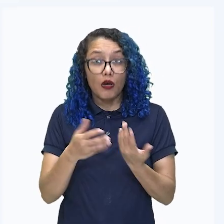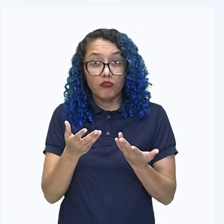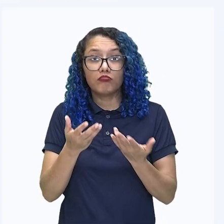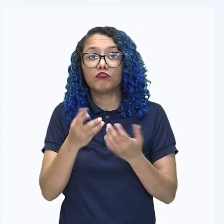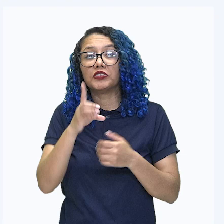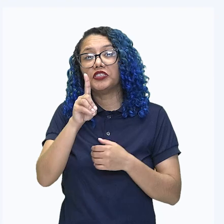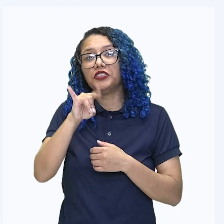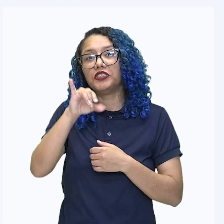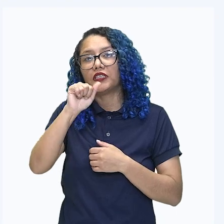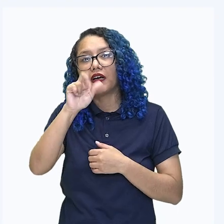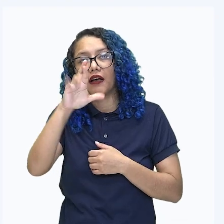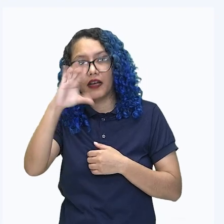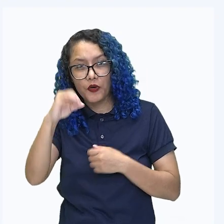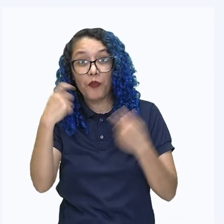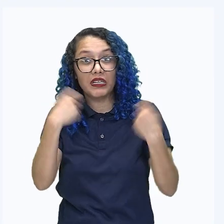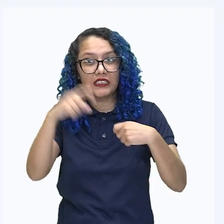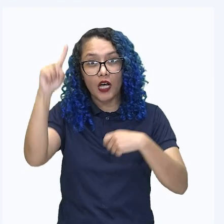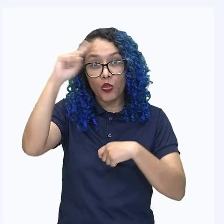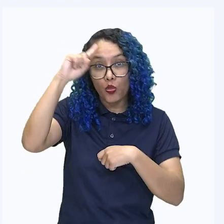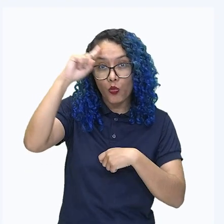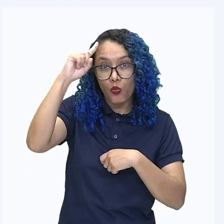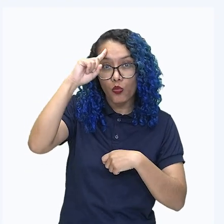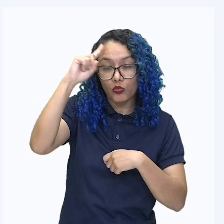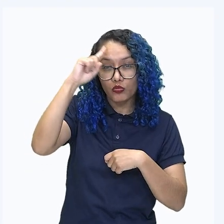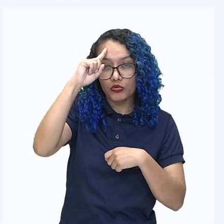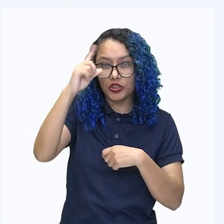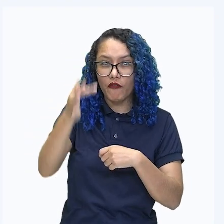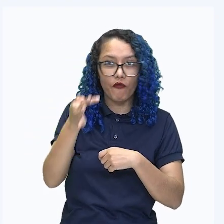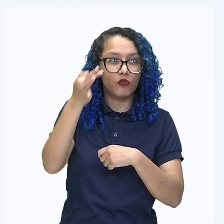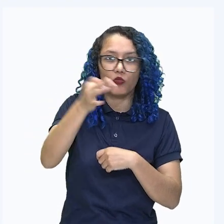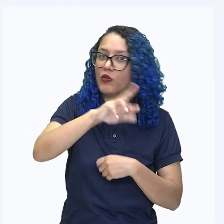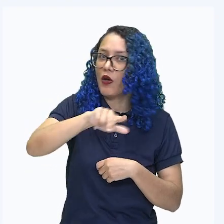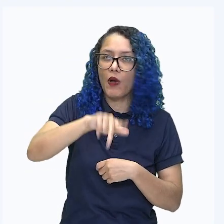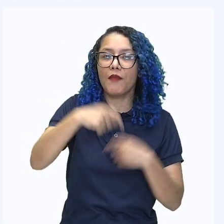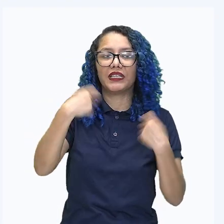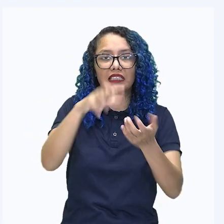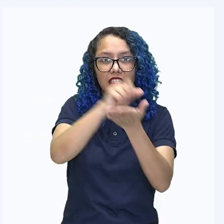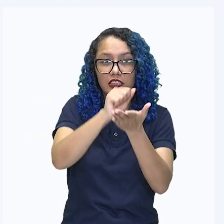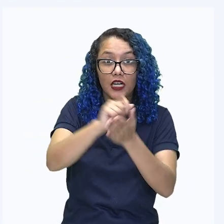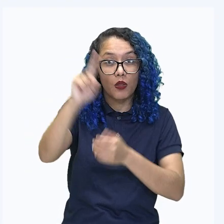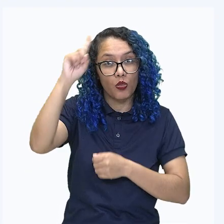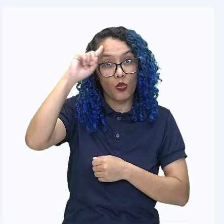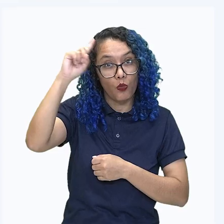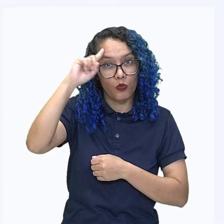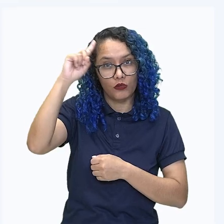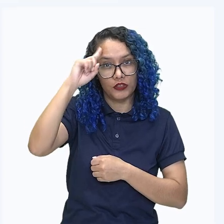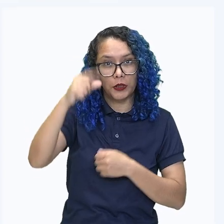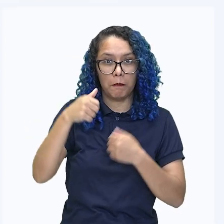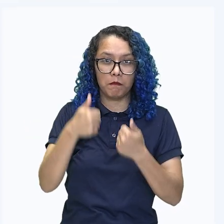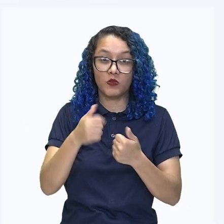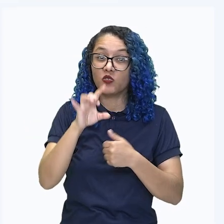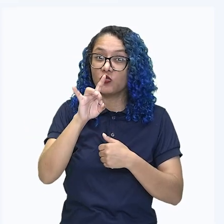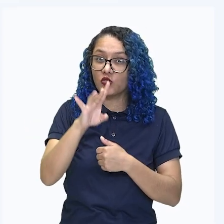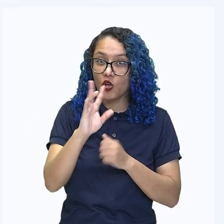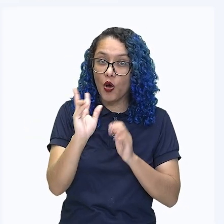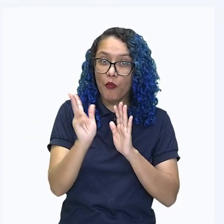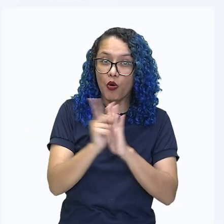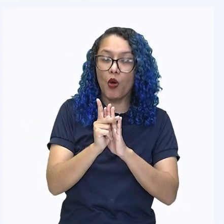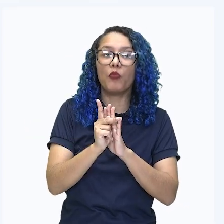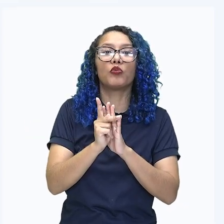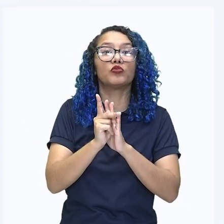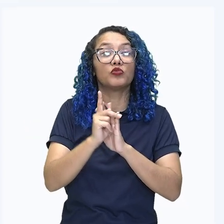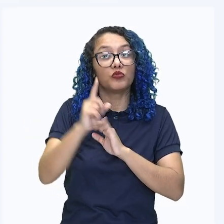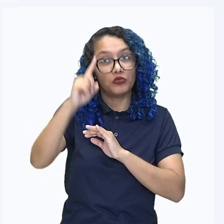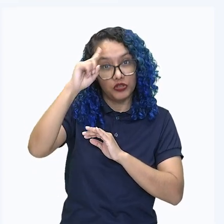ele precisa ser diário, tá? Ele não tem como funcionar para o futuro. E ele só registra mesmo daquele dia para